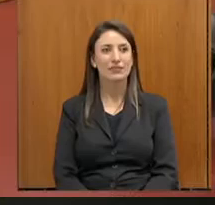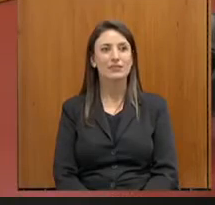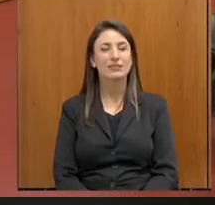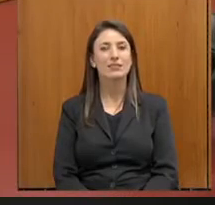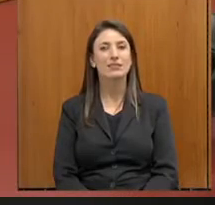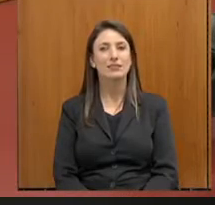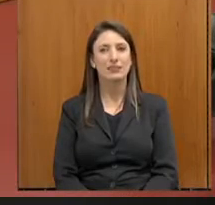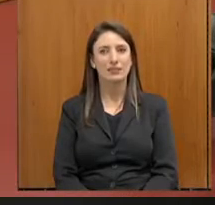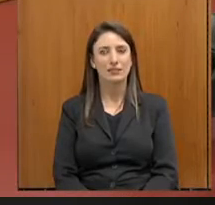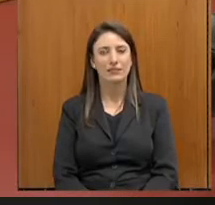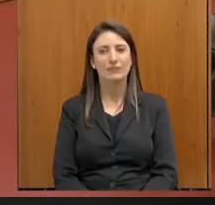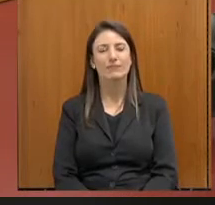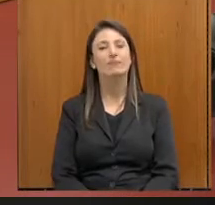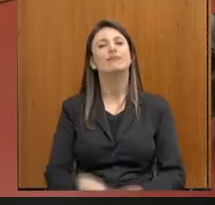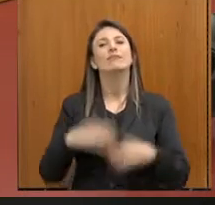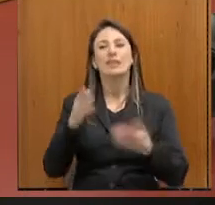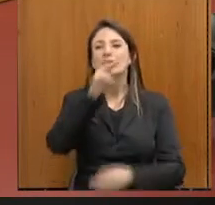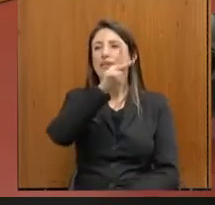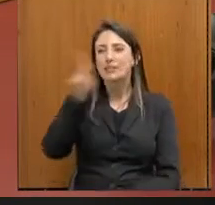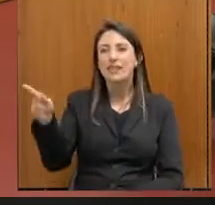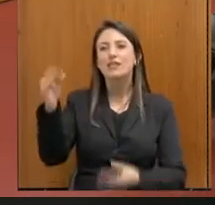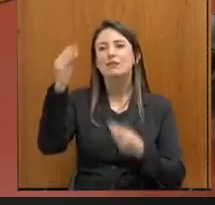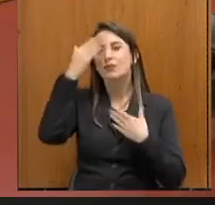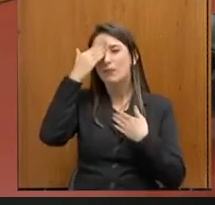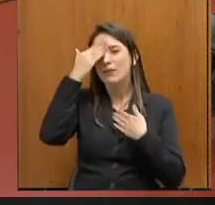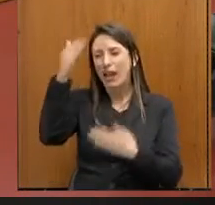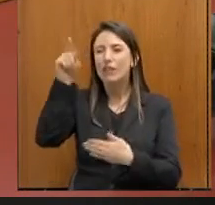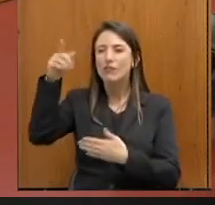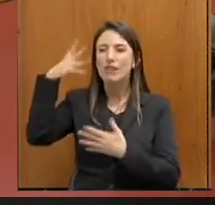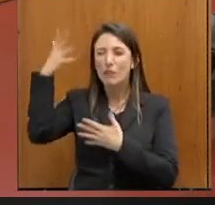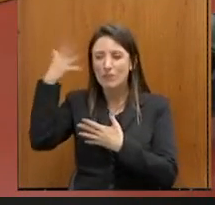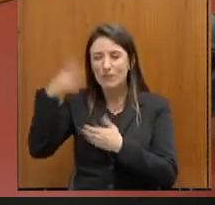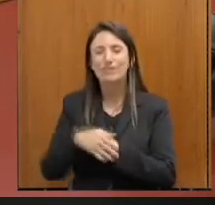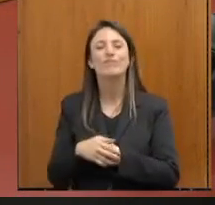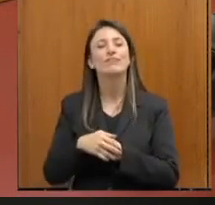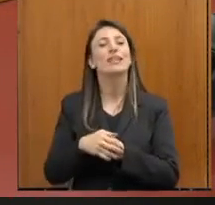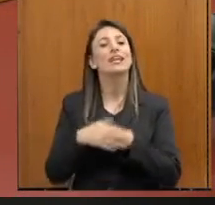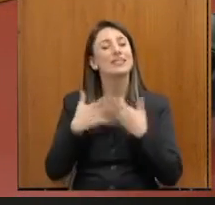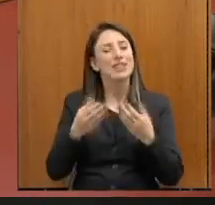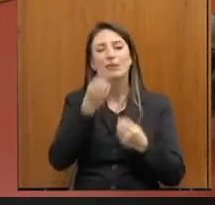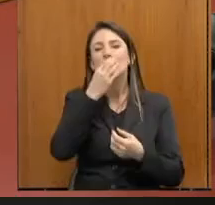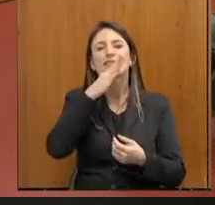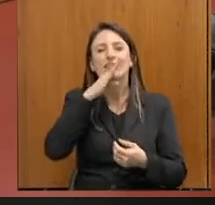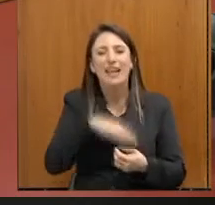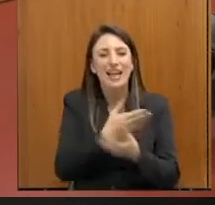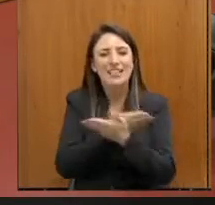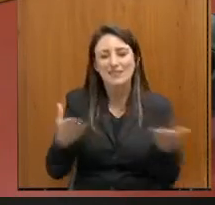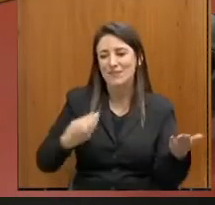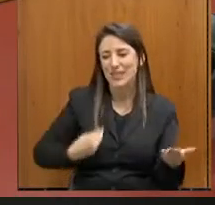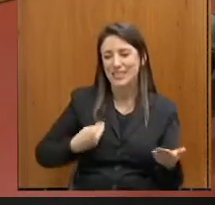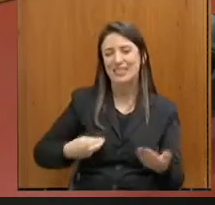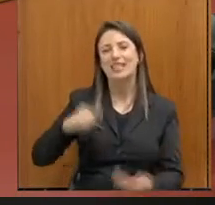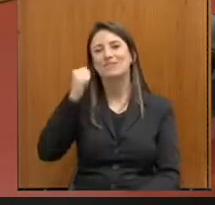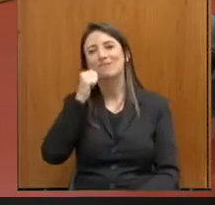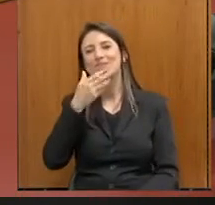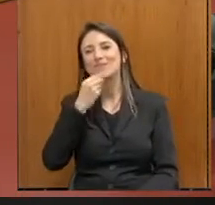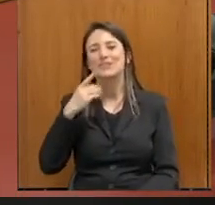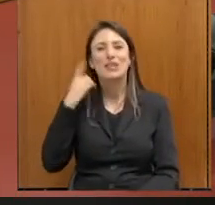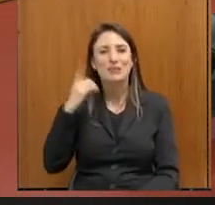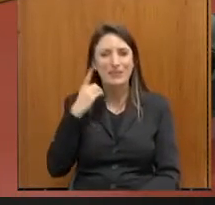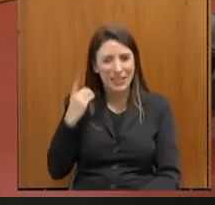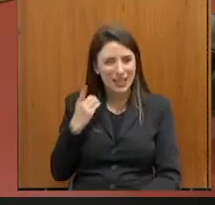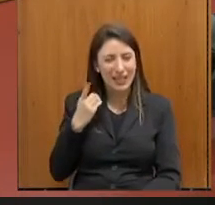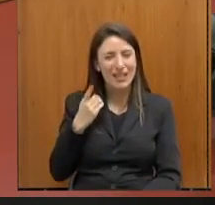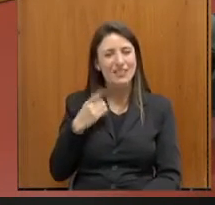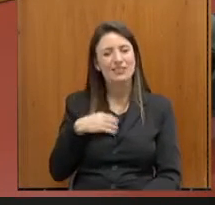seu presidente Muito obrigado pela fala boa tarde a todos presentes né deputados e deputadas você